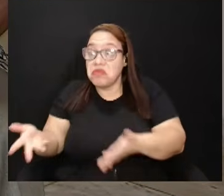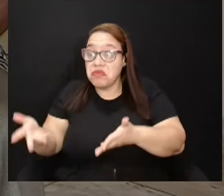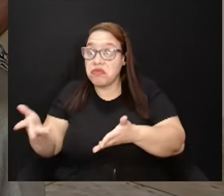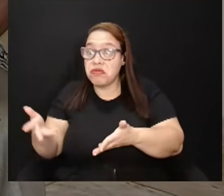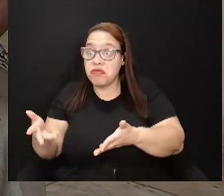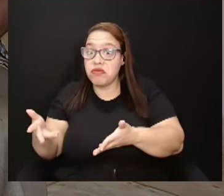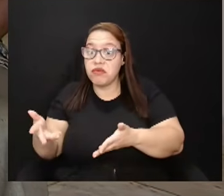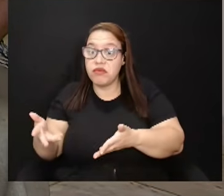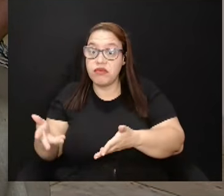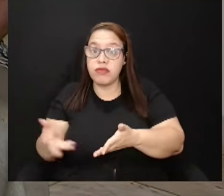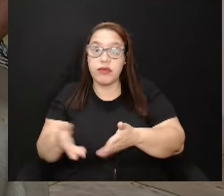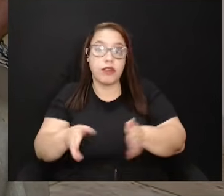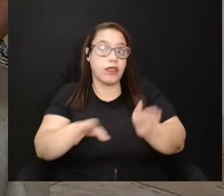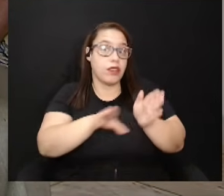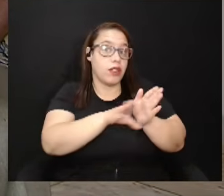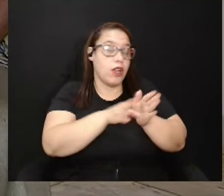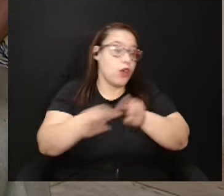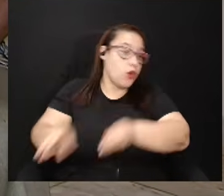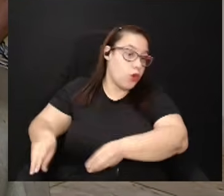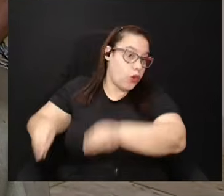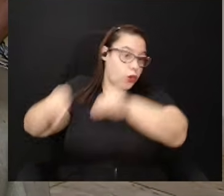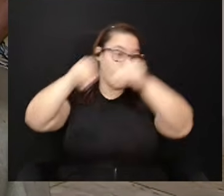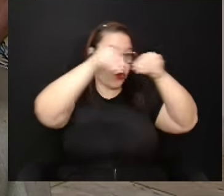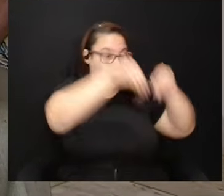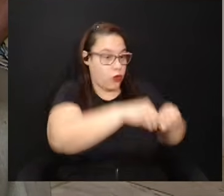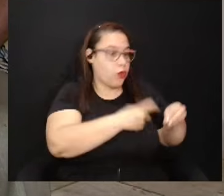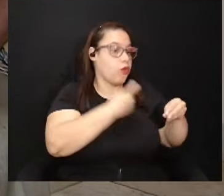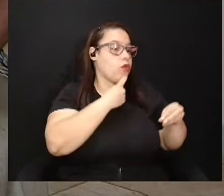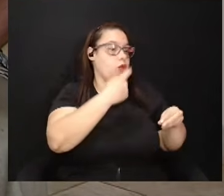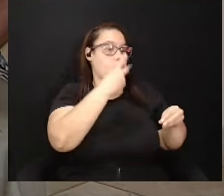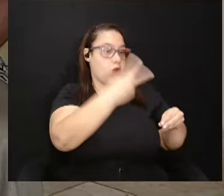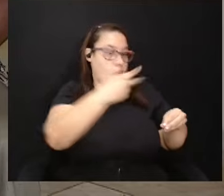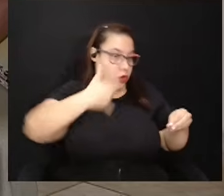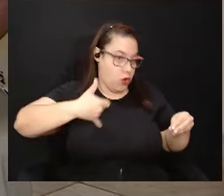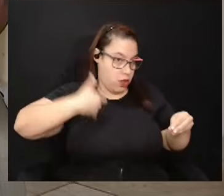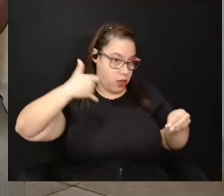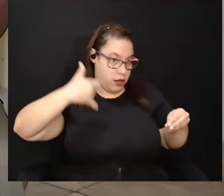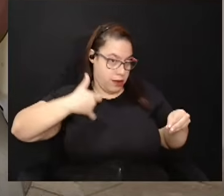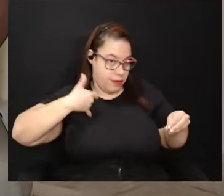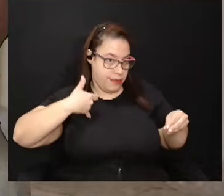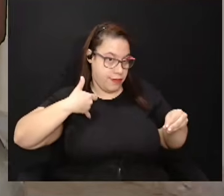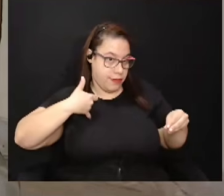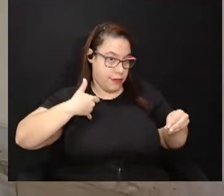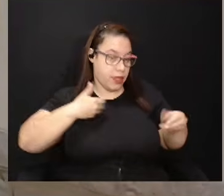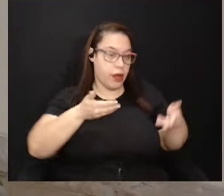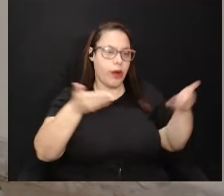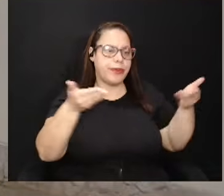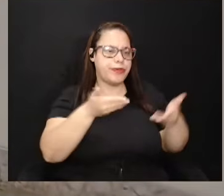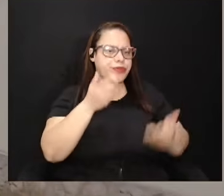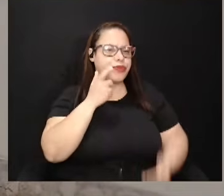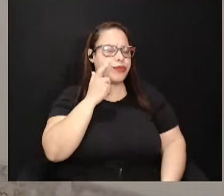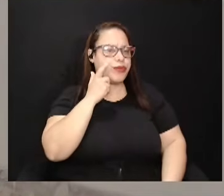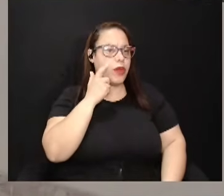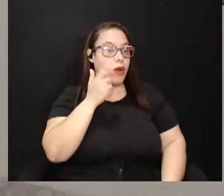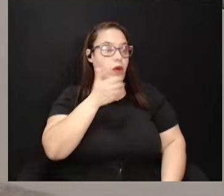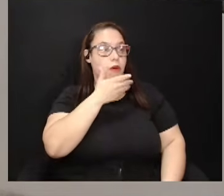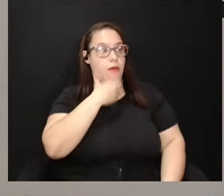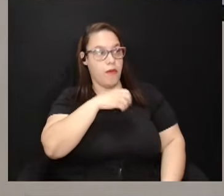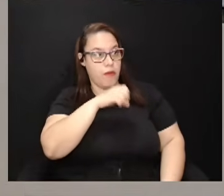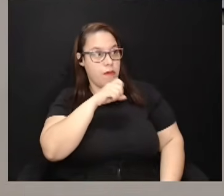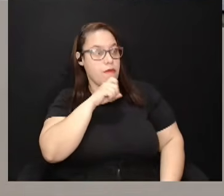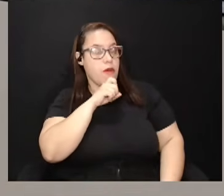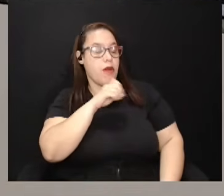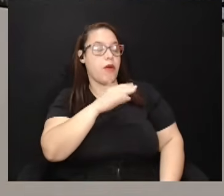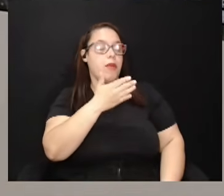fui trazido para Campinas com 2 anos de idade. Agora, meu pai veio a falecer